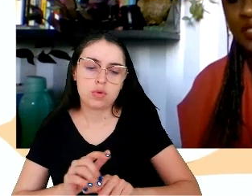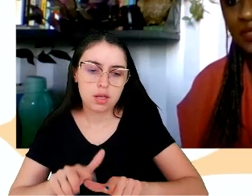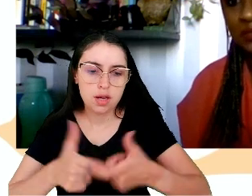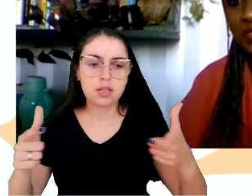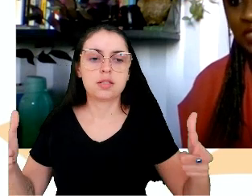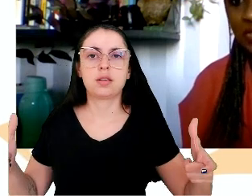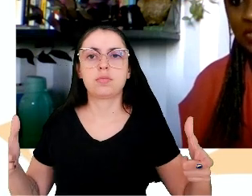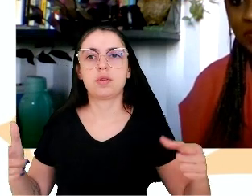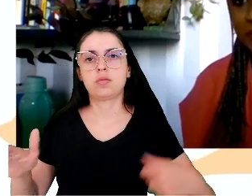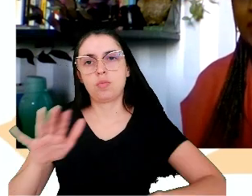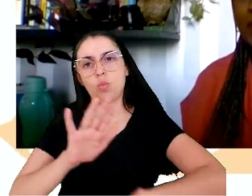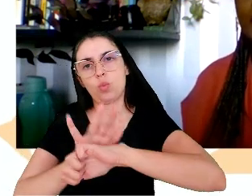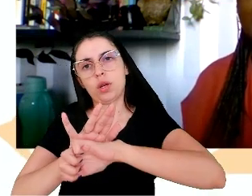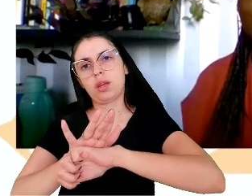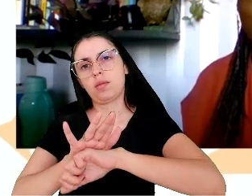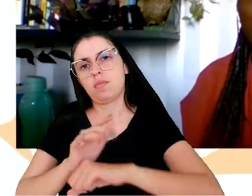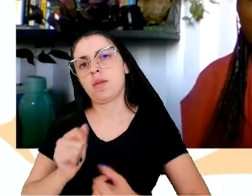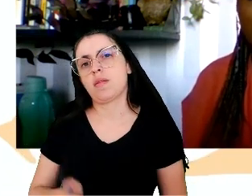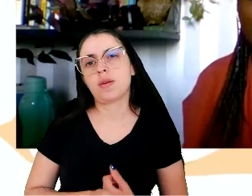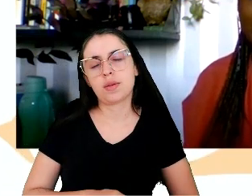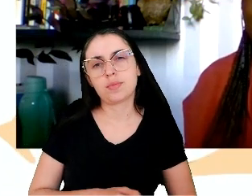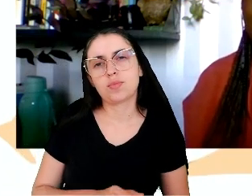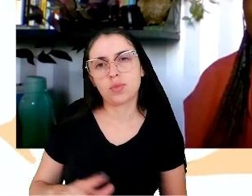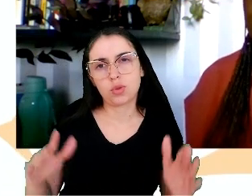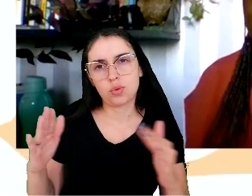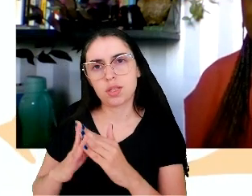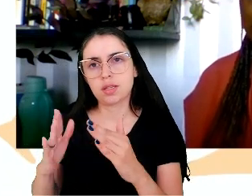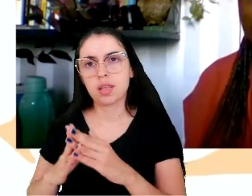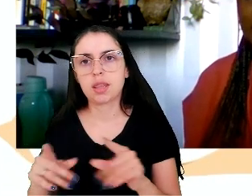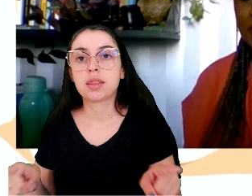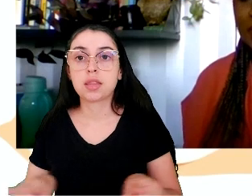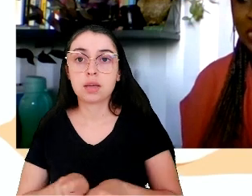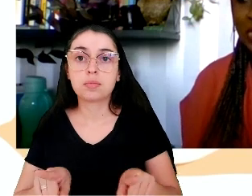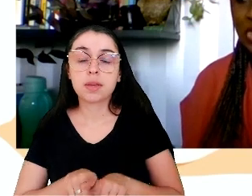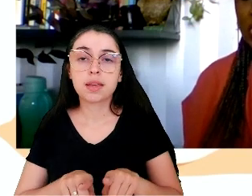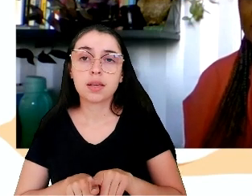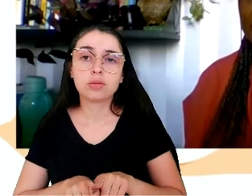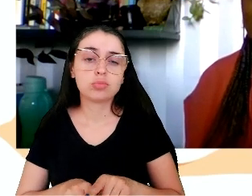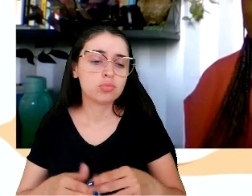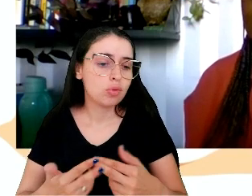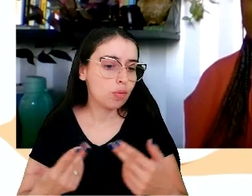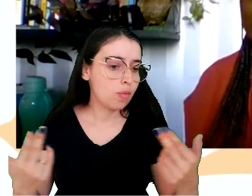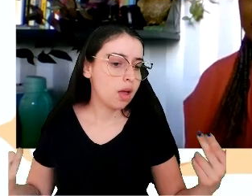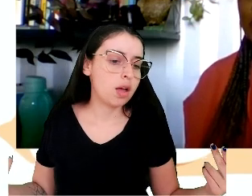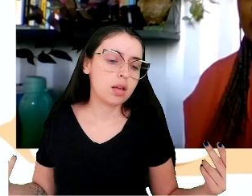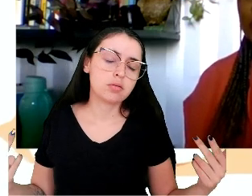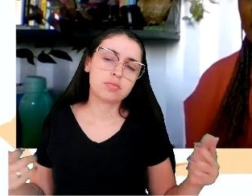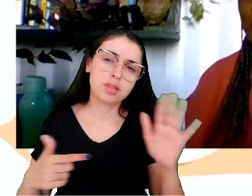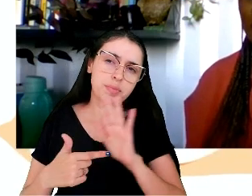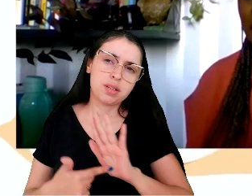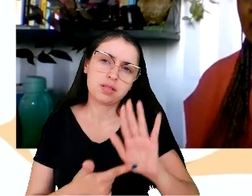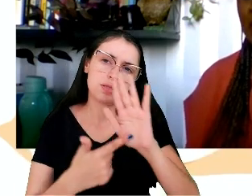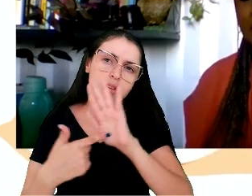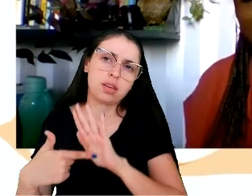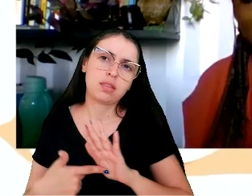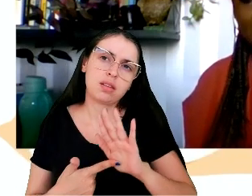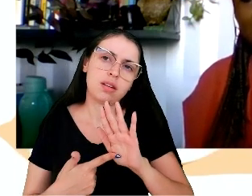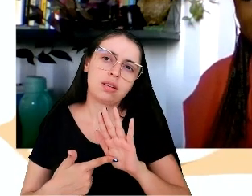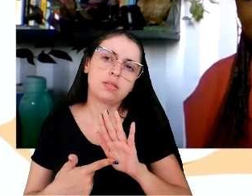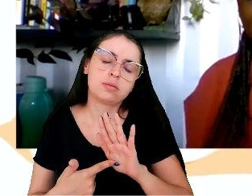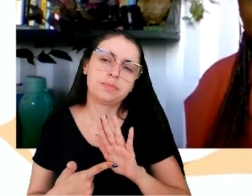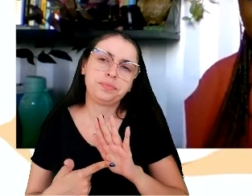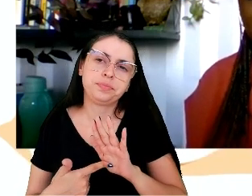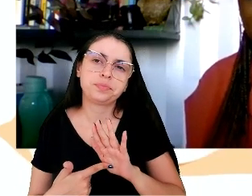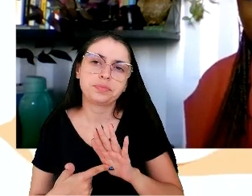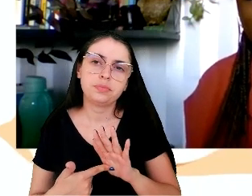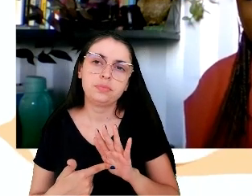da violência doméstica. E também as que, segundo todas as estatísticas que têm sido